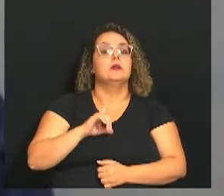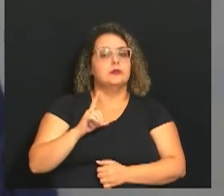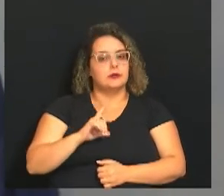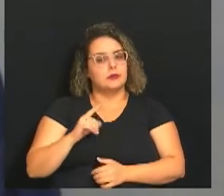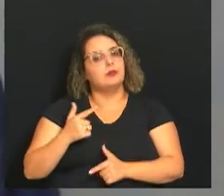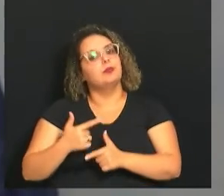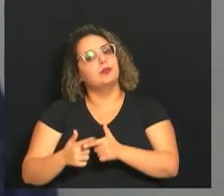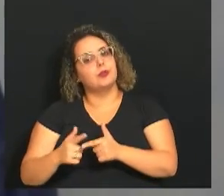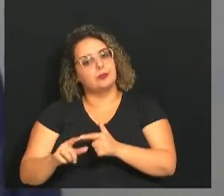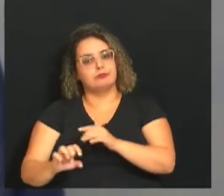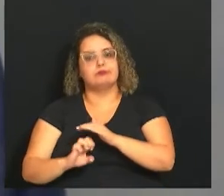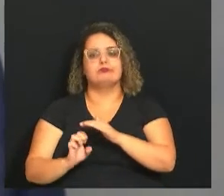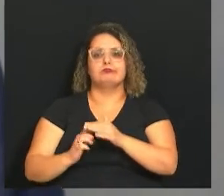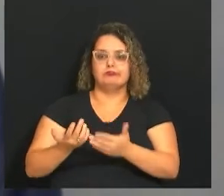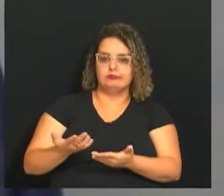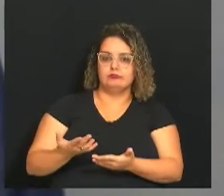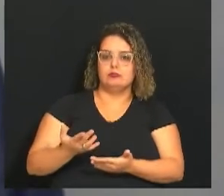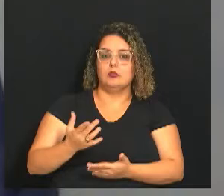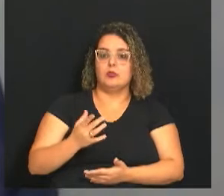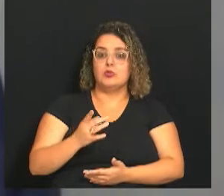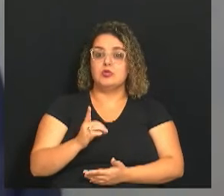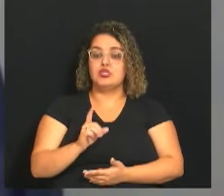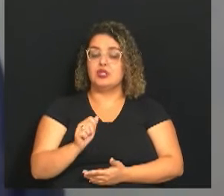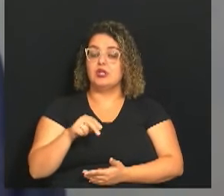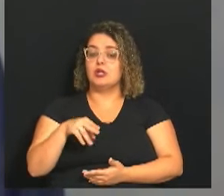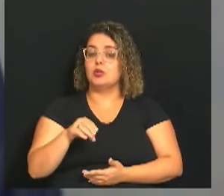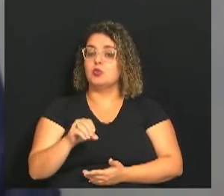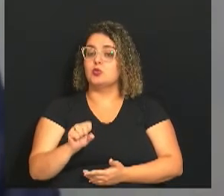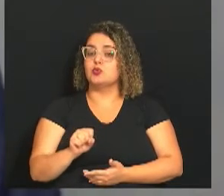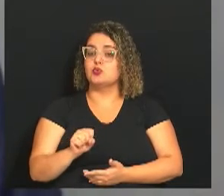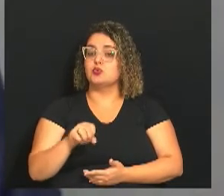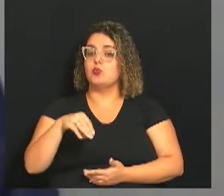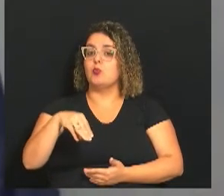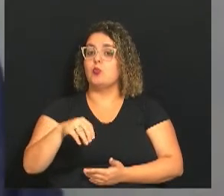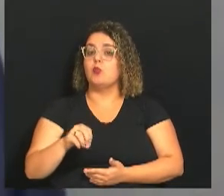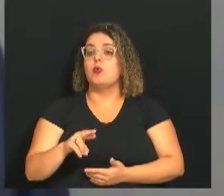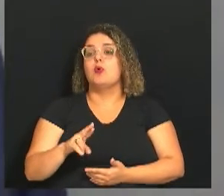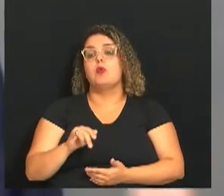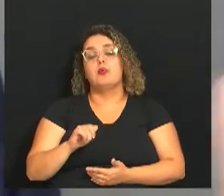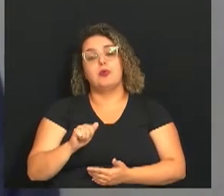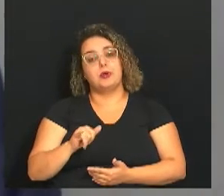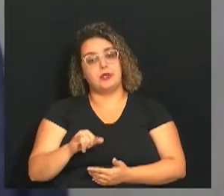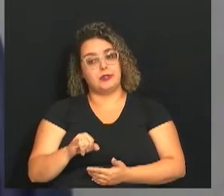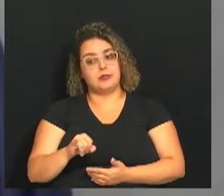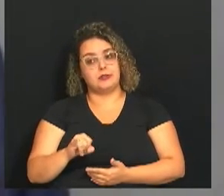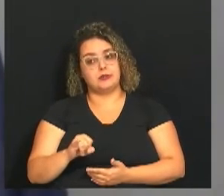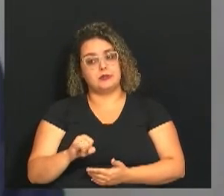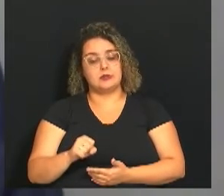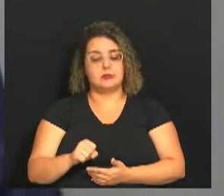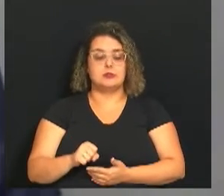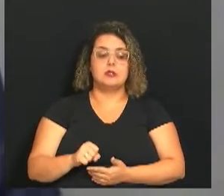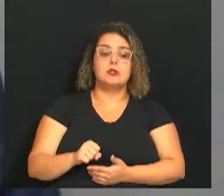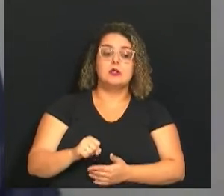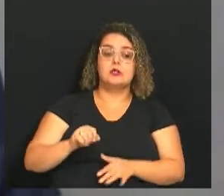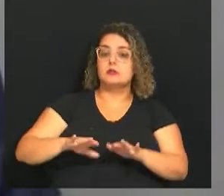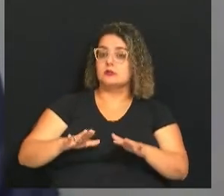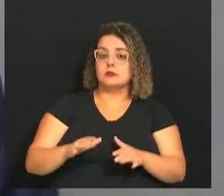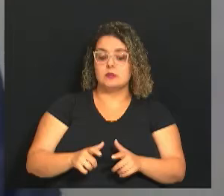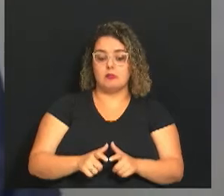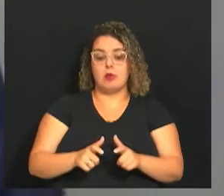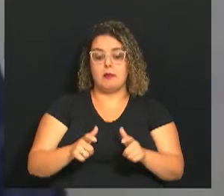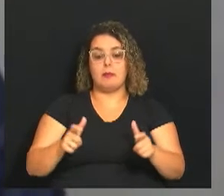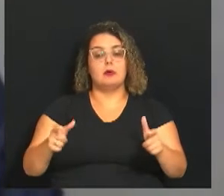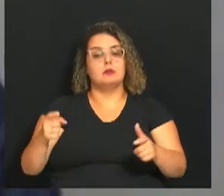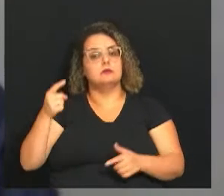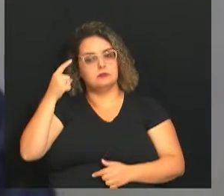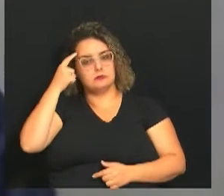a título de danos morais. Então, não necessariamente é uma indenização muito grande, como algumas pessoas têm algum